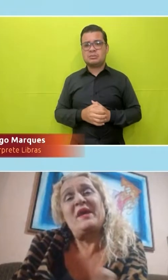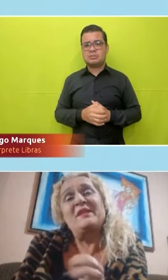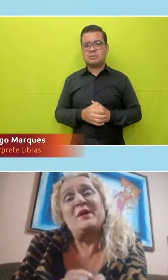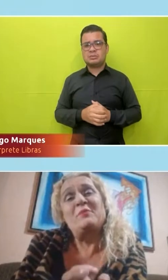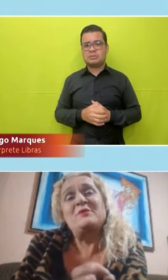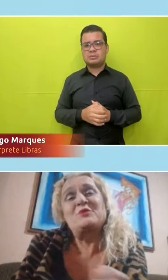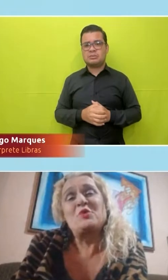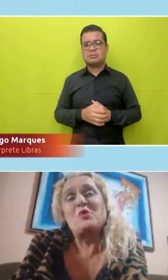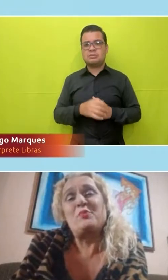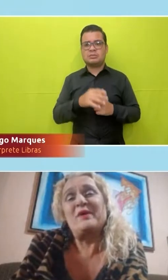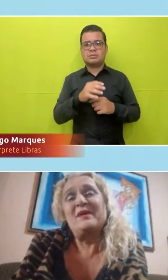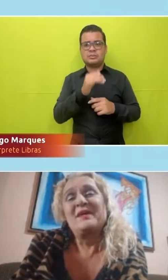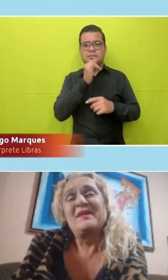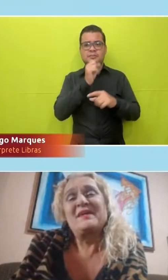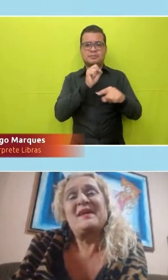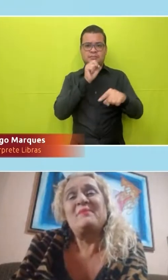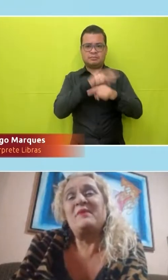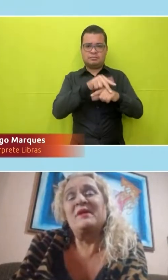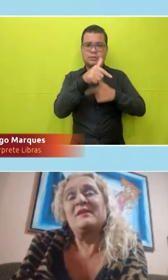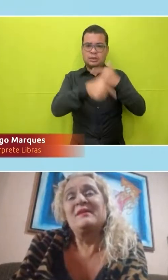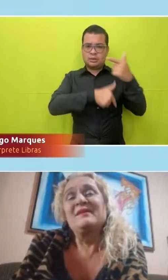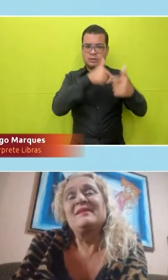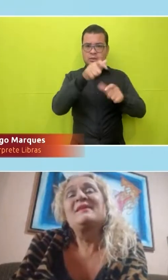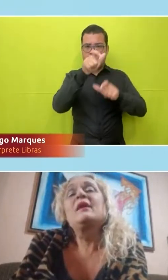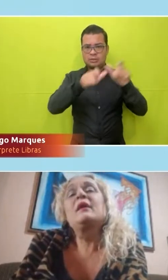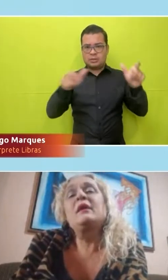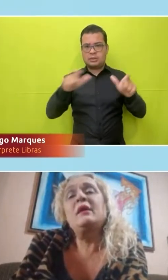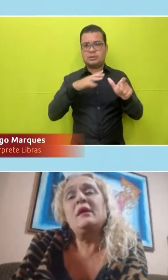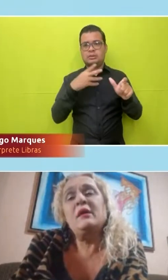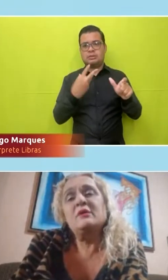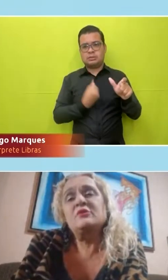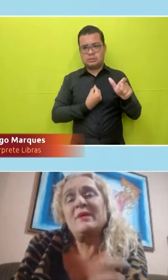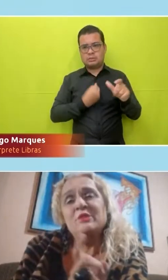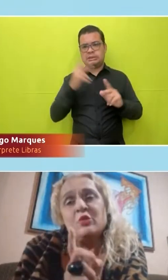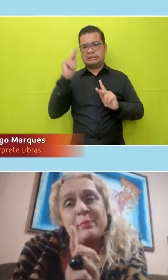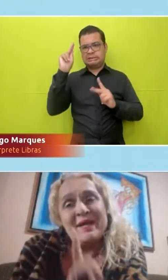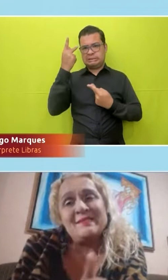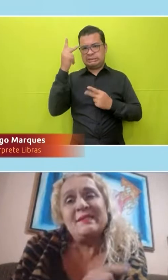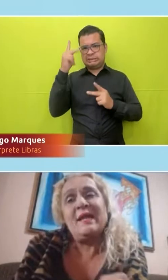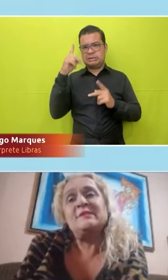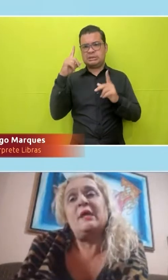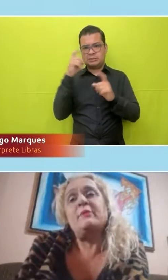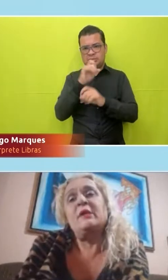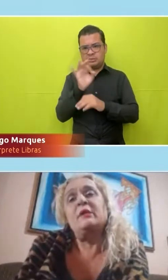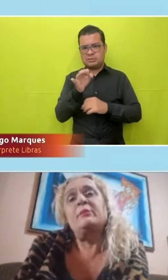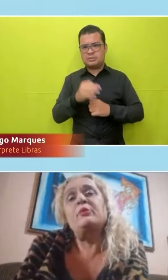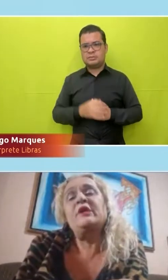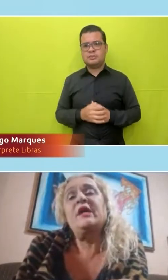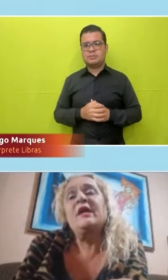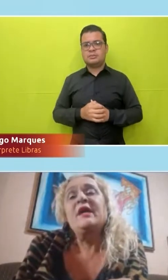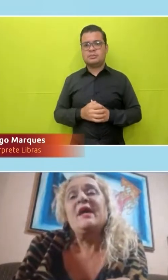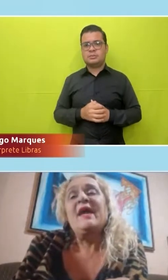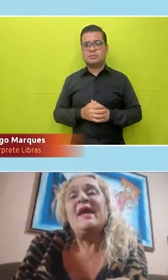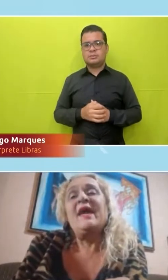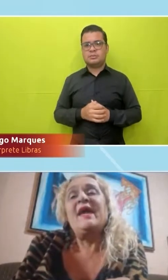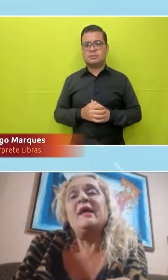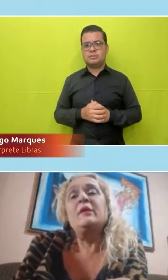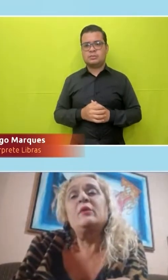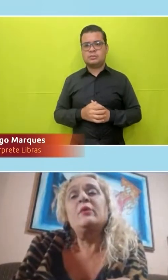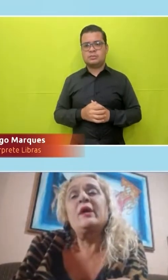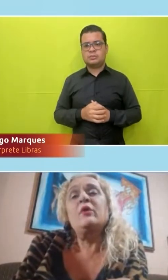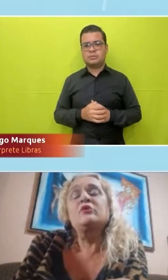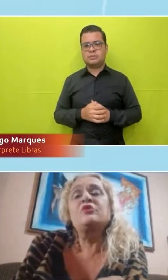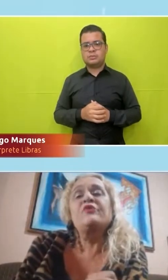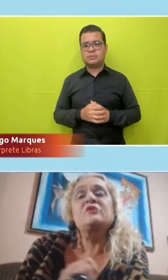muito difícil a Então, inserção de desculpa, pessoas trans e Camila. pessoas transexuais, né? Mas eu dou um passo atrás, Camila, porque